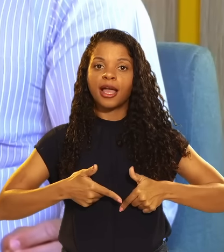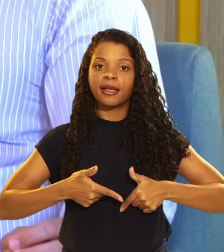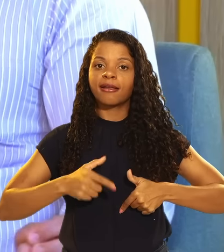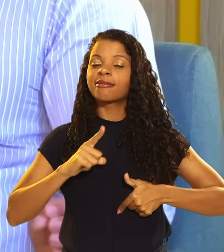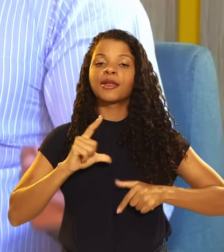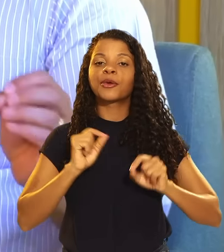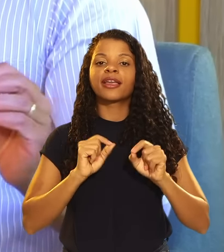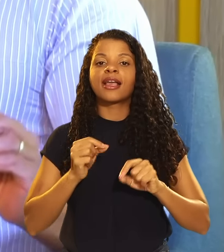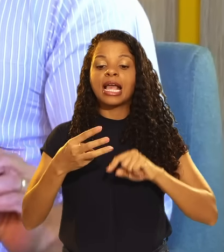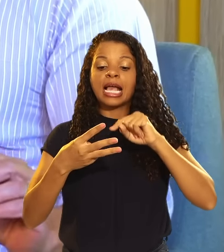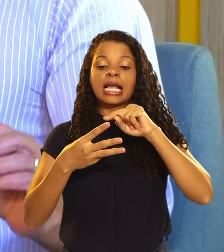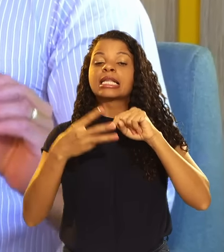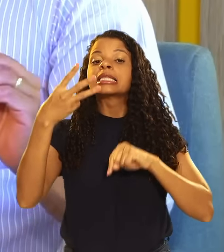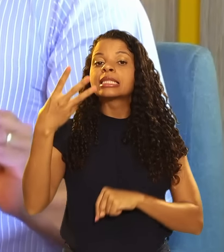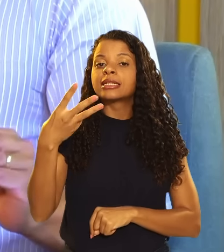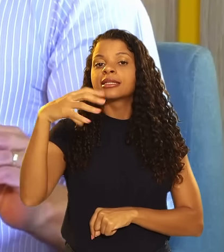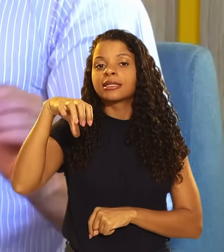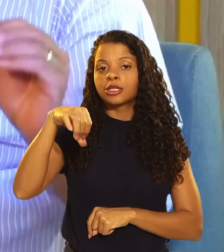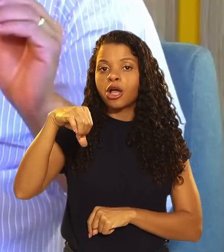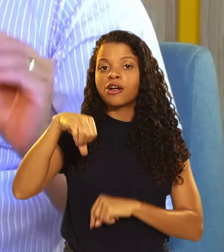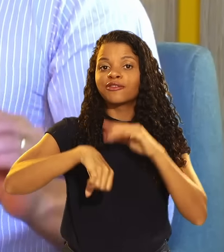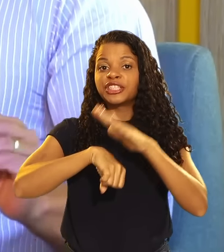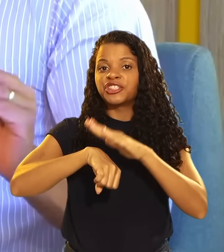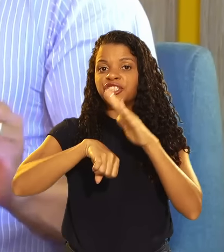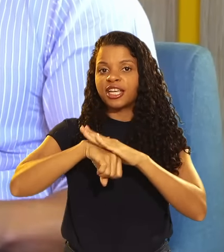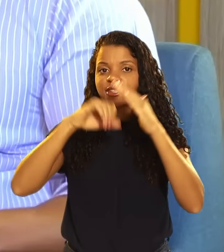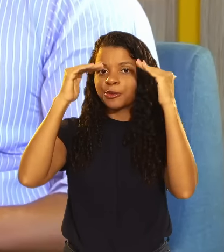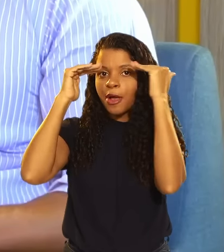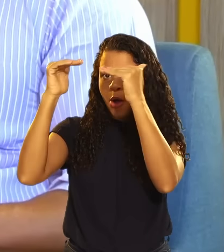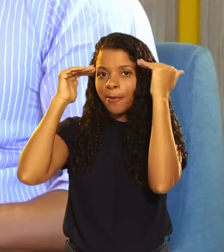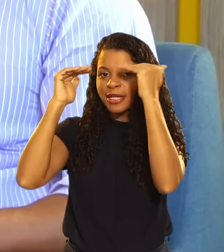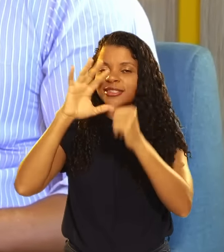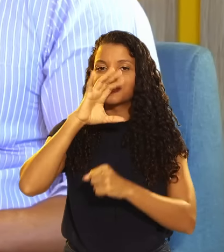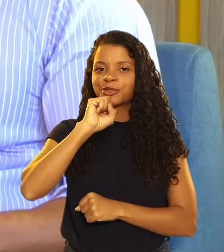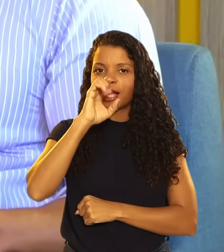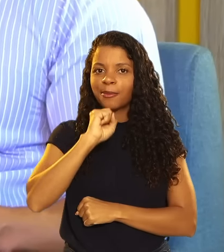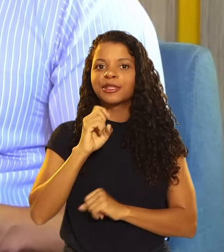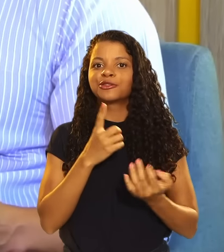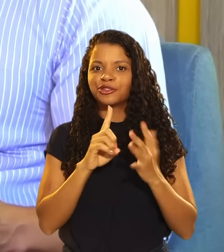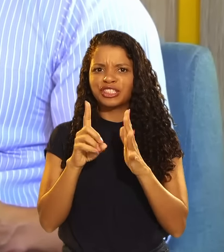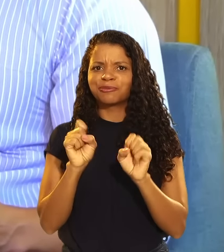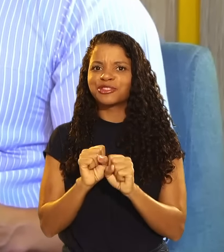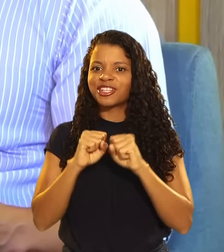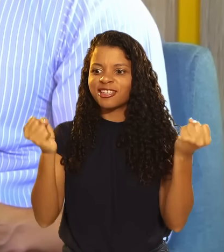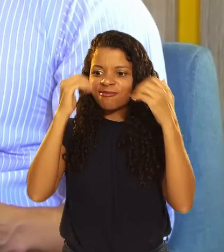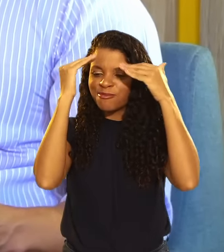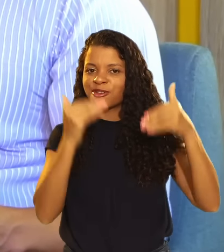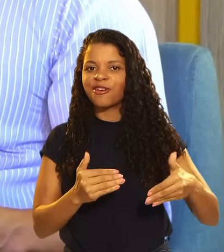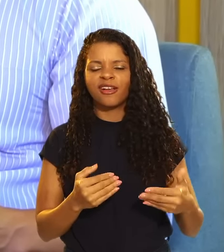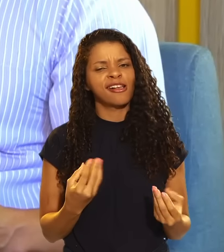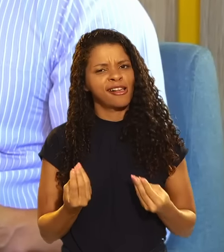sábado, o que na mente dos fariseus incluía o que os discípulos tinham feito. E aí eu te pergunto, Adriano, como é que